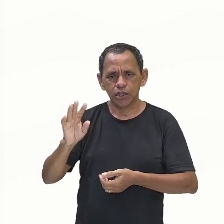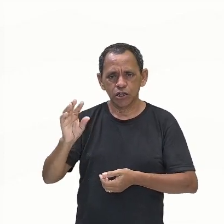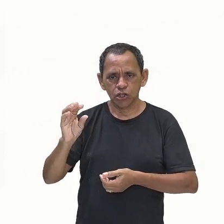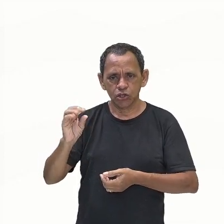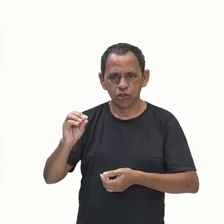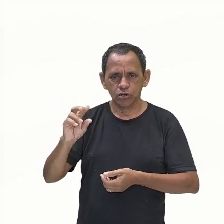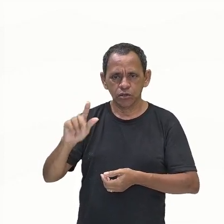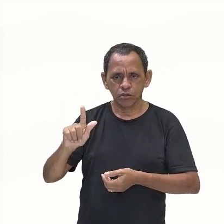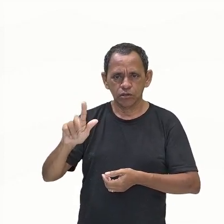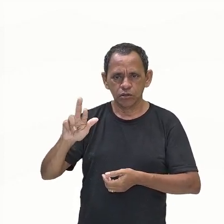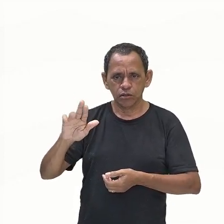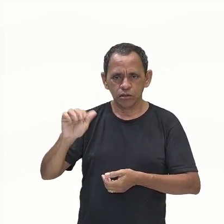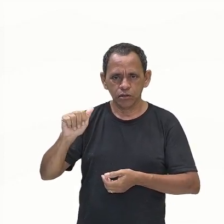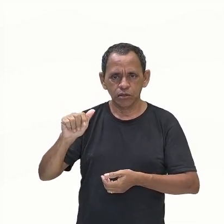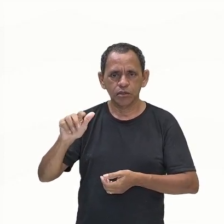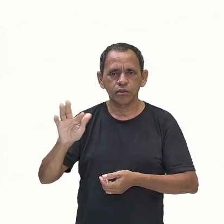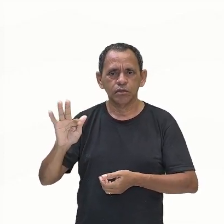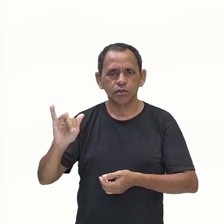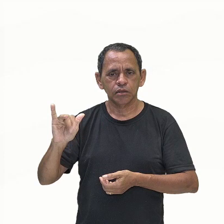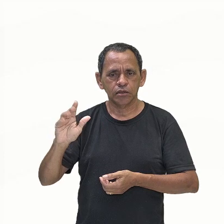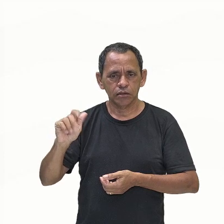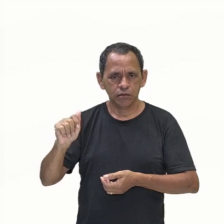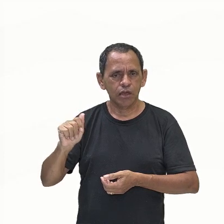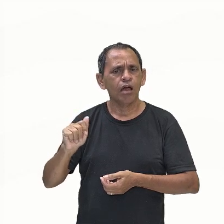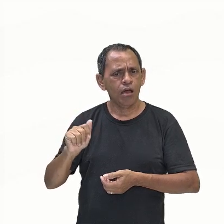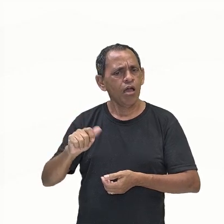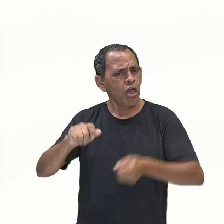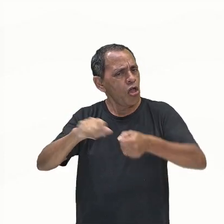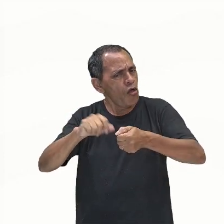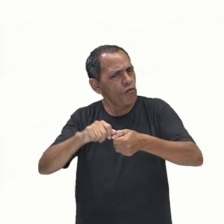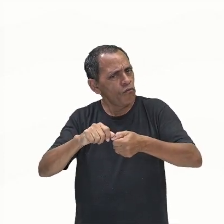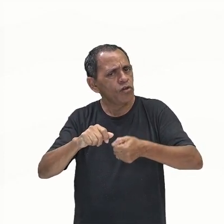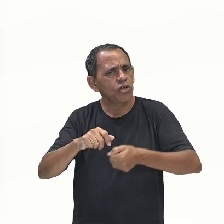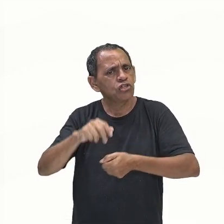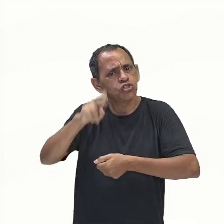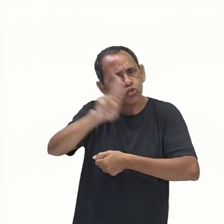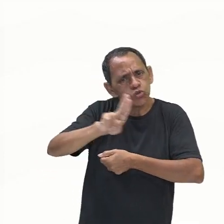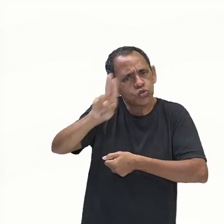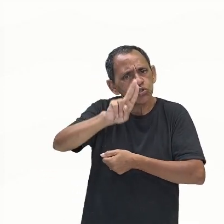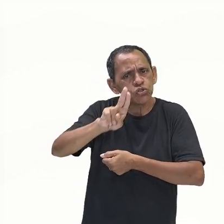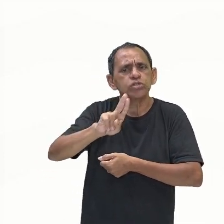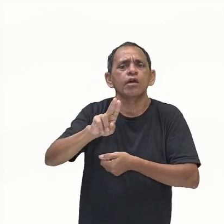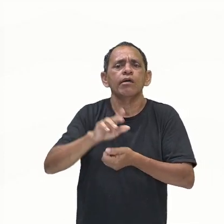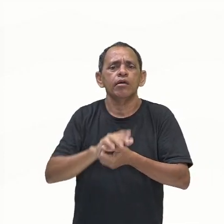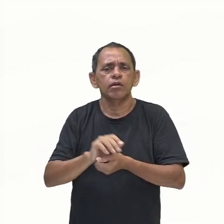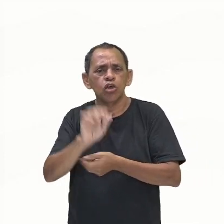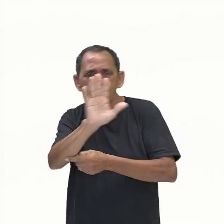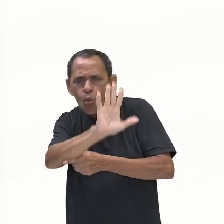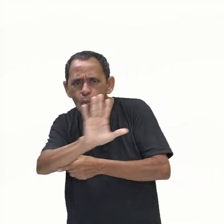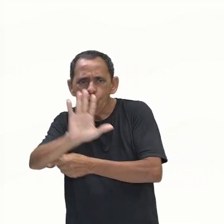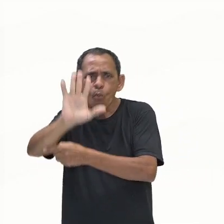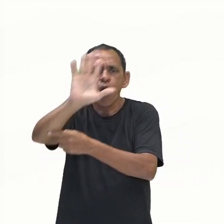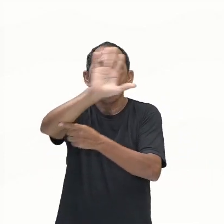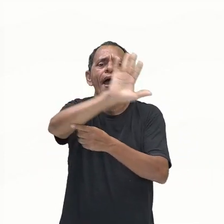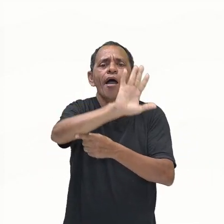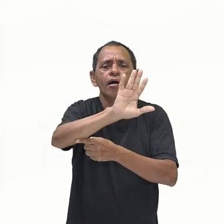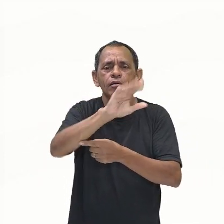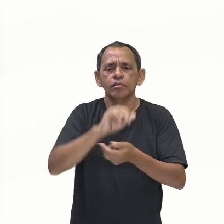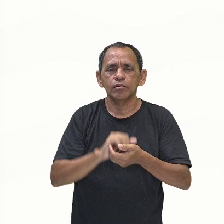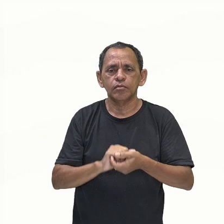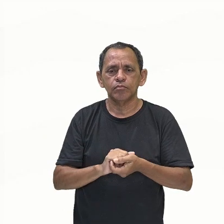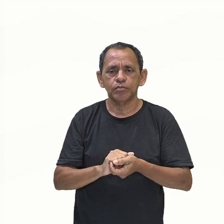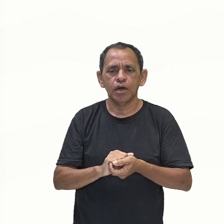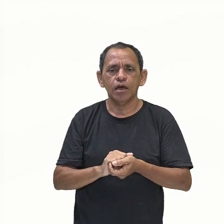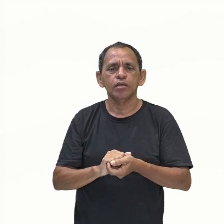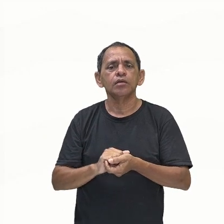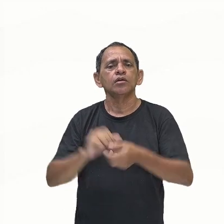para utilizar na aula, não é isso? E aí eu utilizei para fazer esse mapa um sistema de informação geográfica, o QGIS,